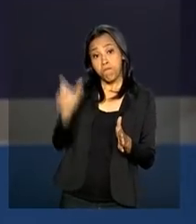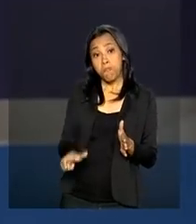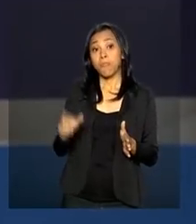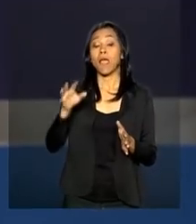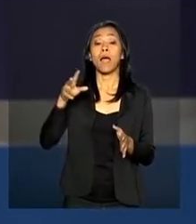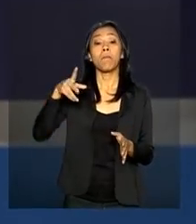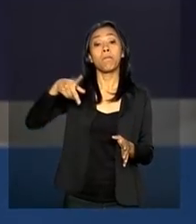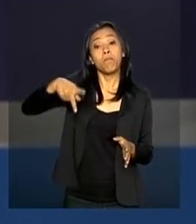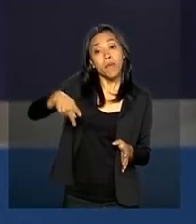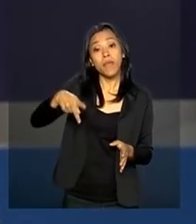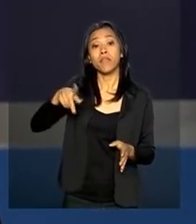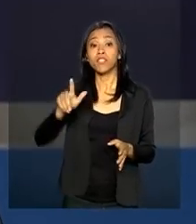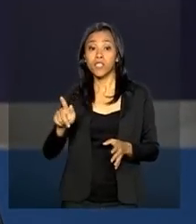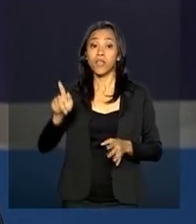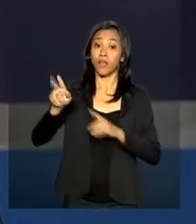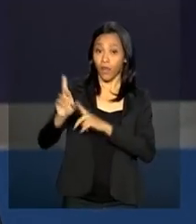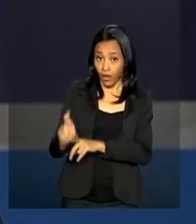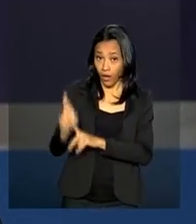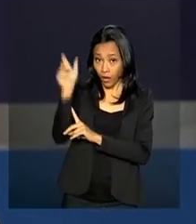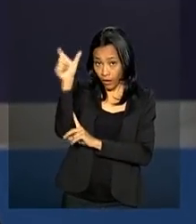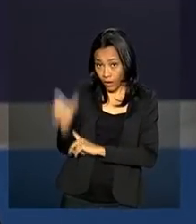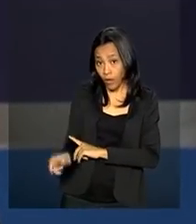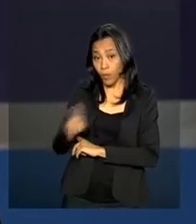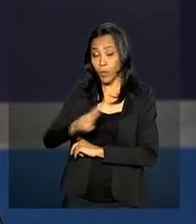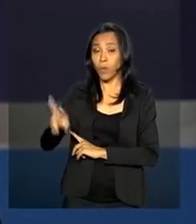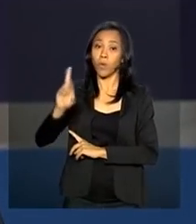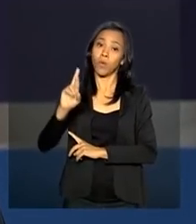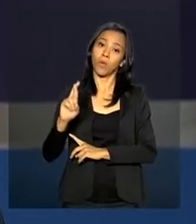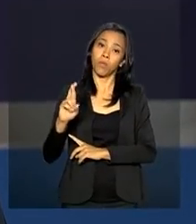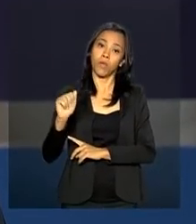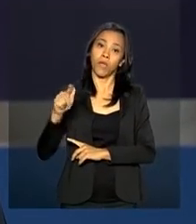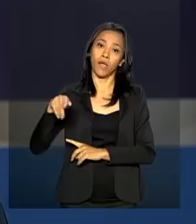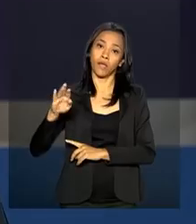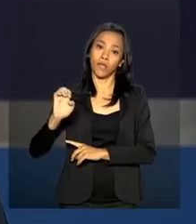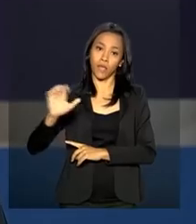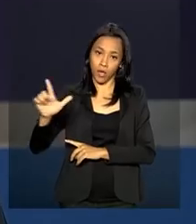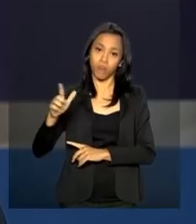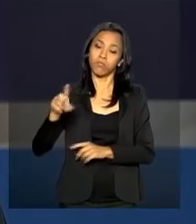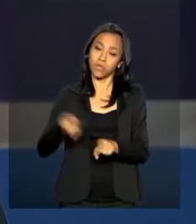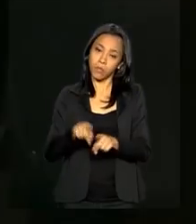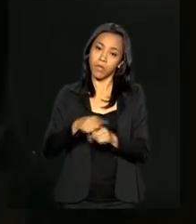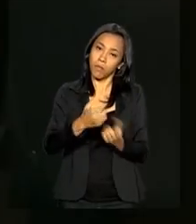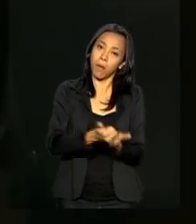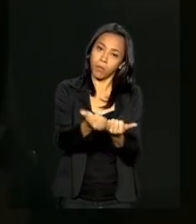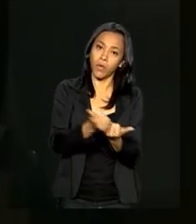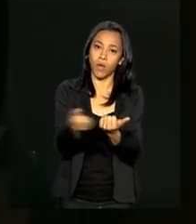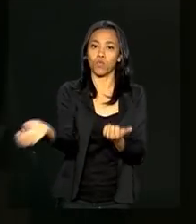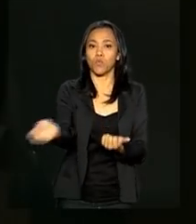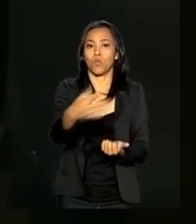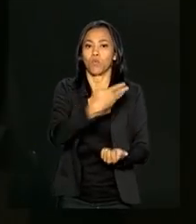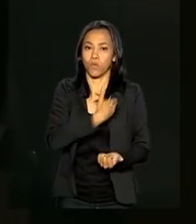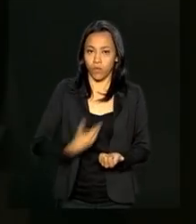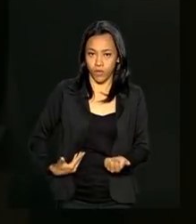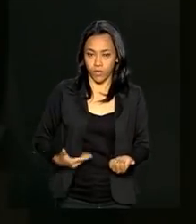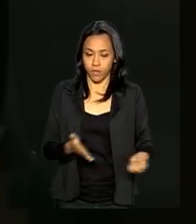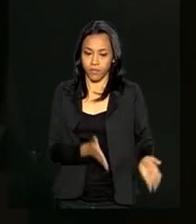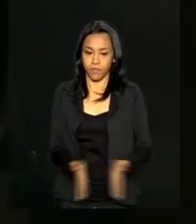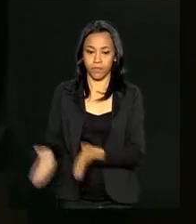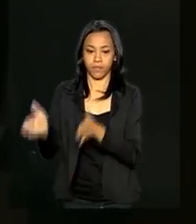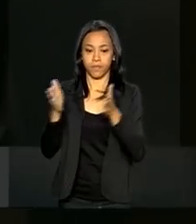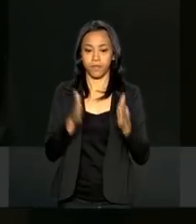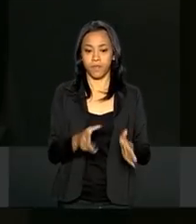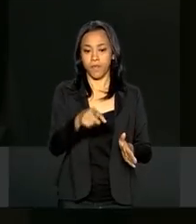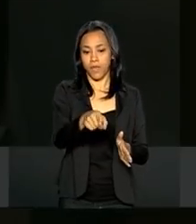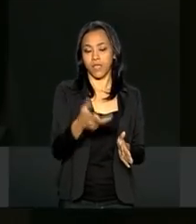Raquel doj também ressaltou a contribuição com o novo governo eleito uma iniciativa